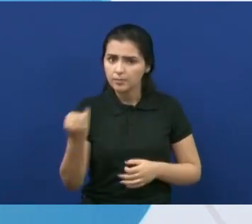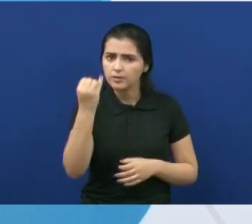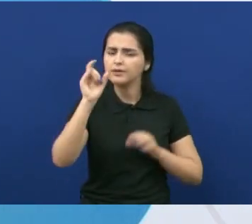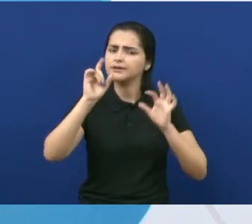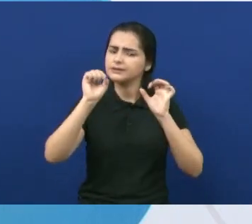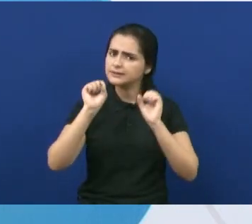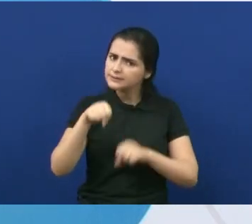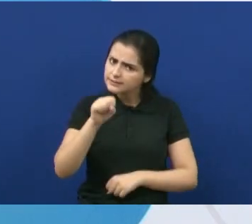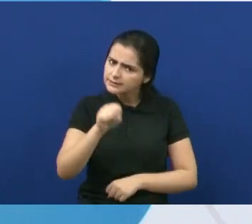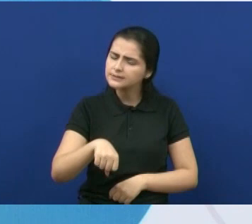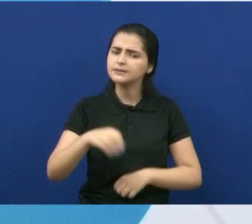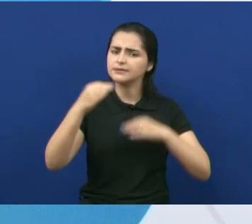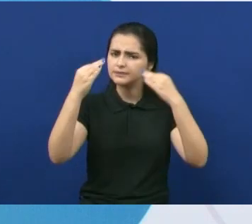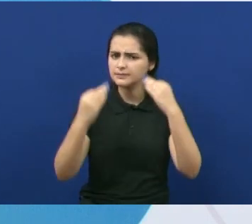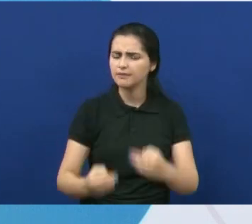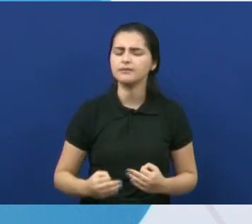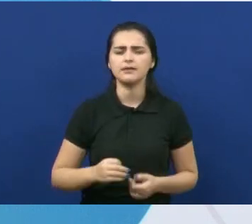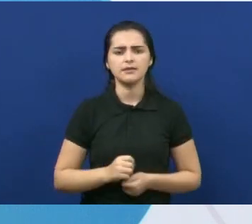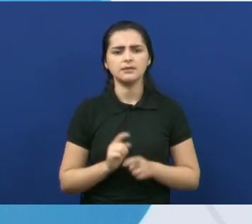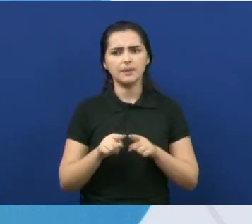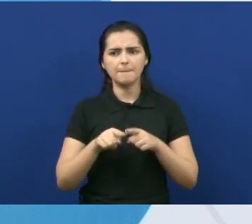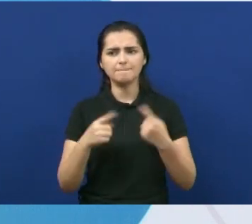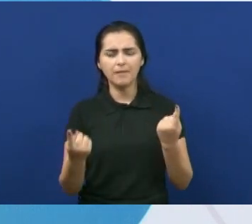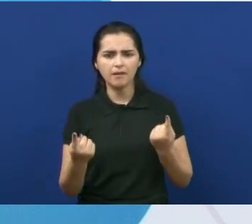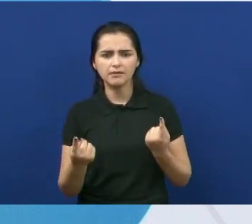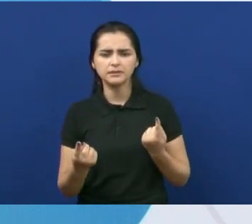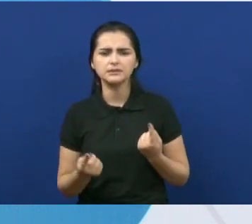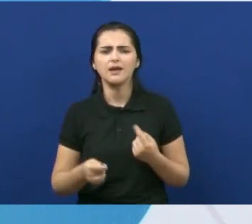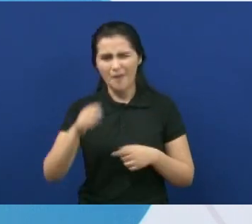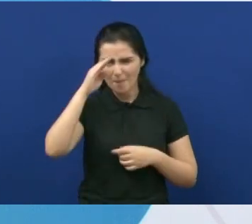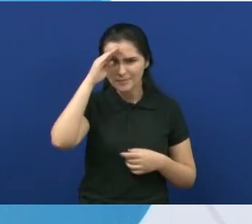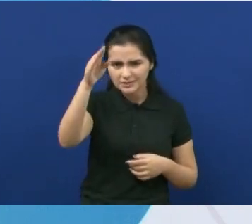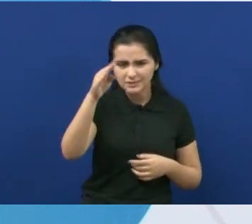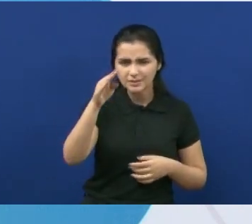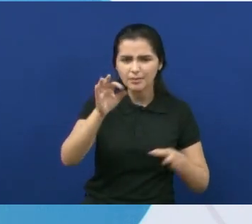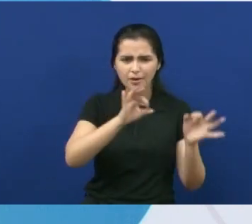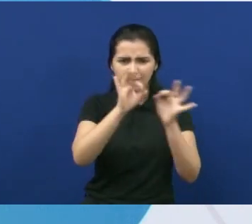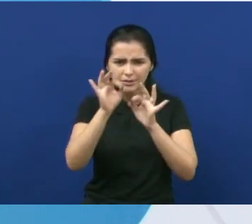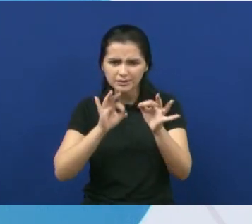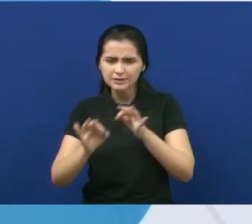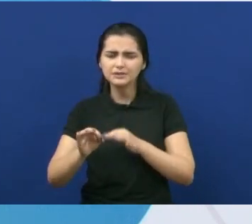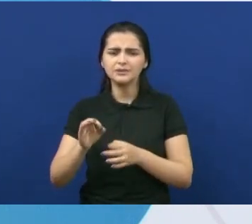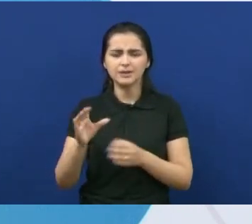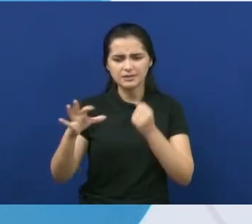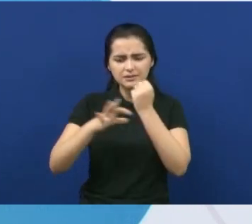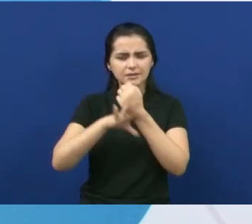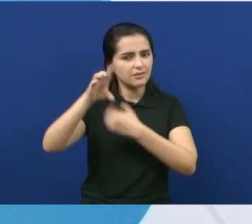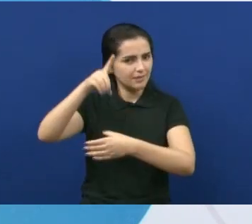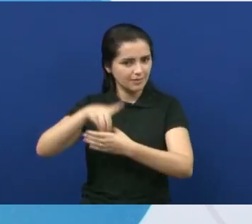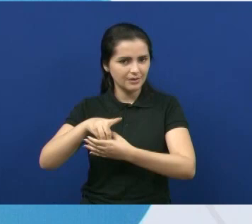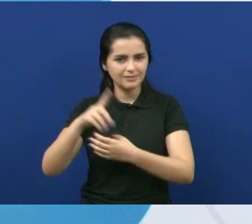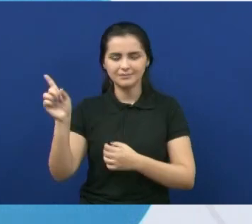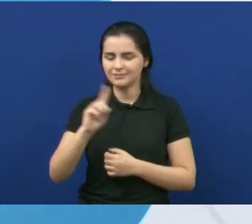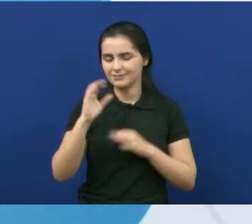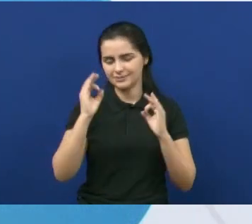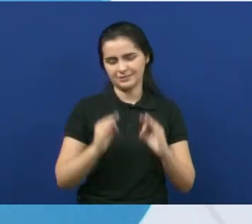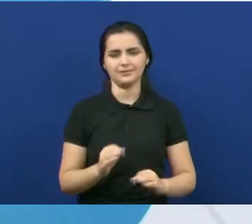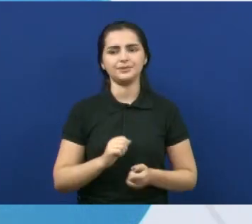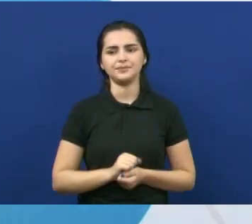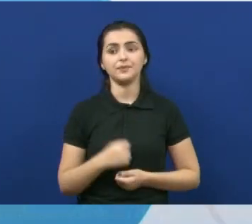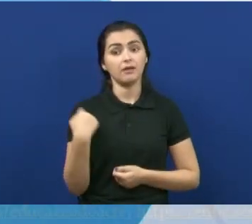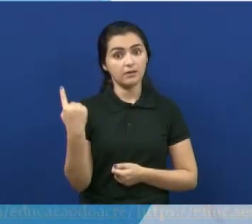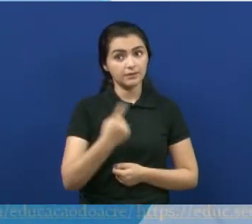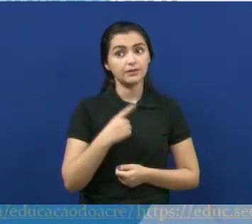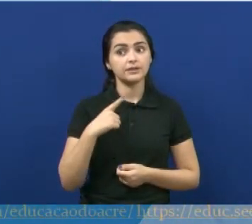É, com certeza é importante. Mas ele é o principal mecanismo de garantir a democracia? Não, certo? Então a